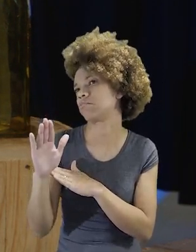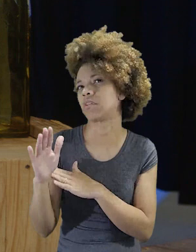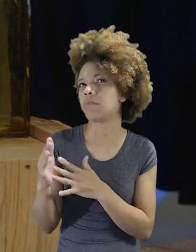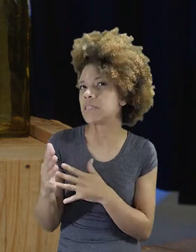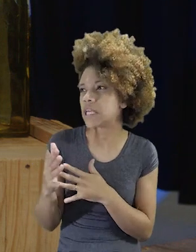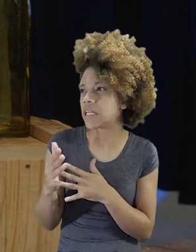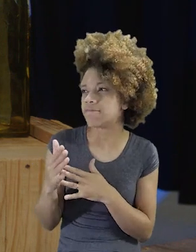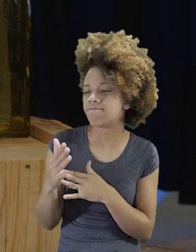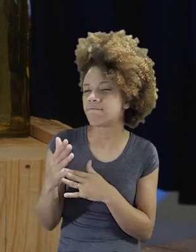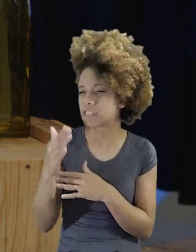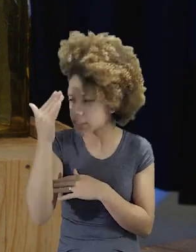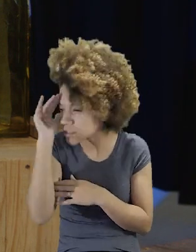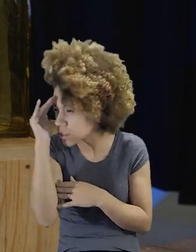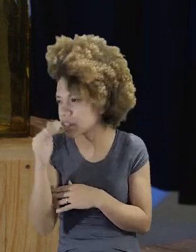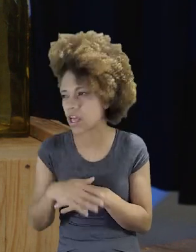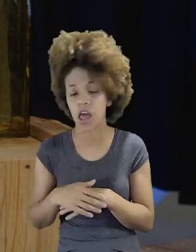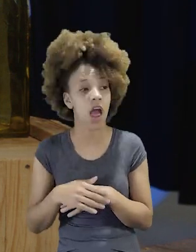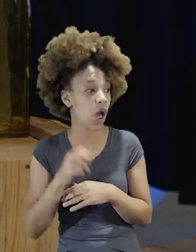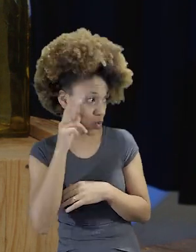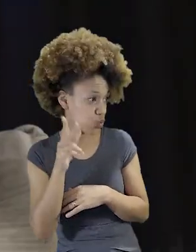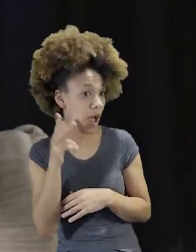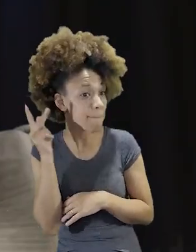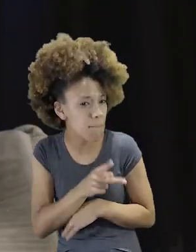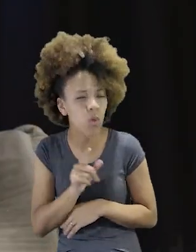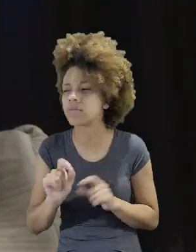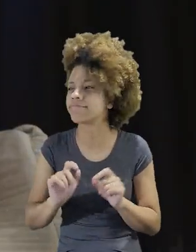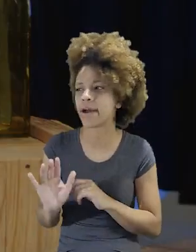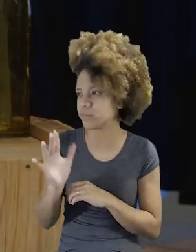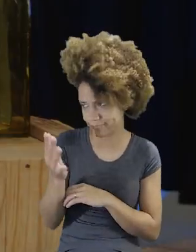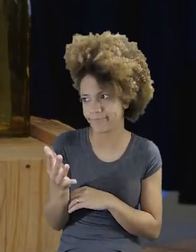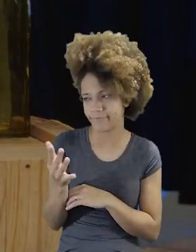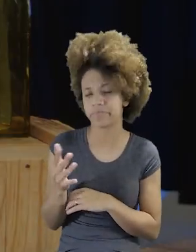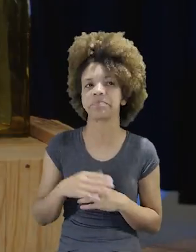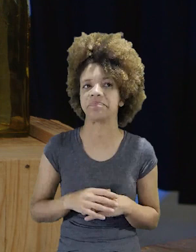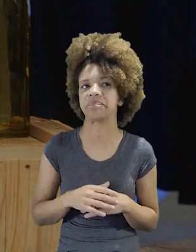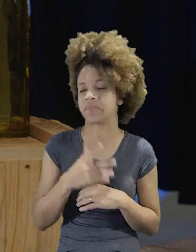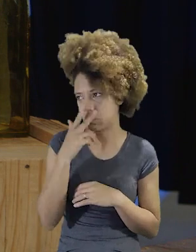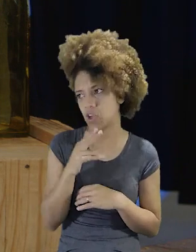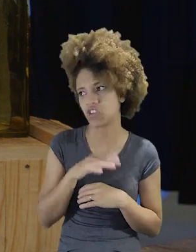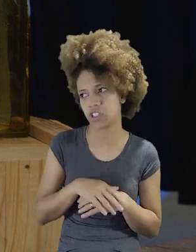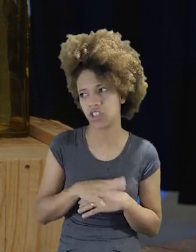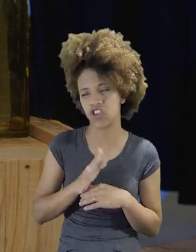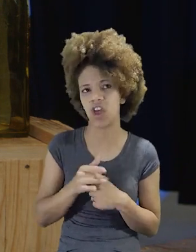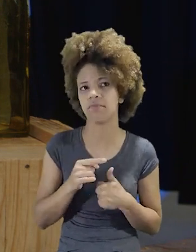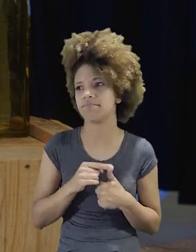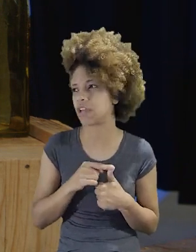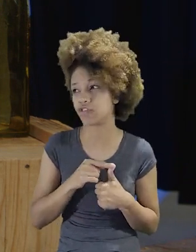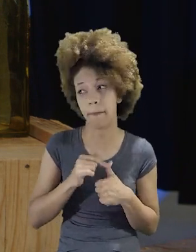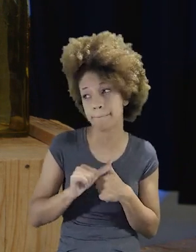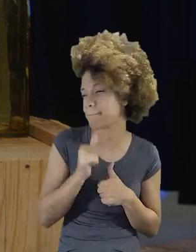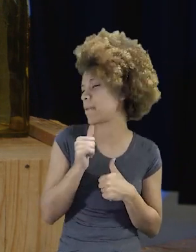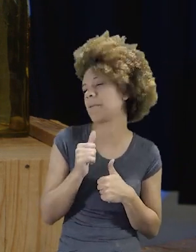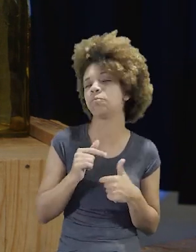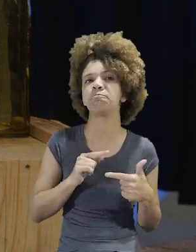um diz para você você sacar entender a nossa Que tá acontecendo tá ligado Então acho que esse é